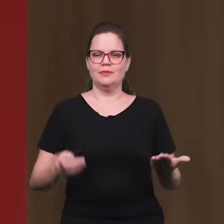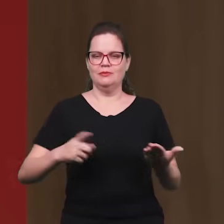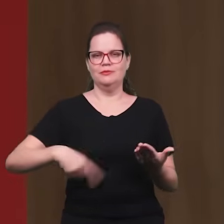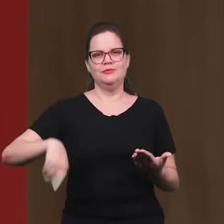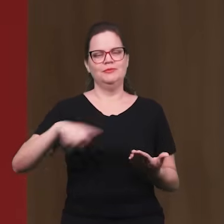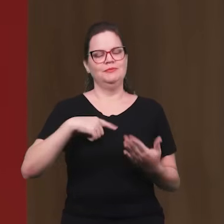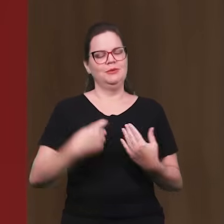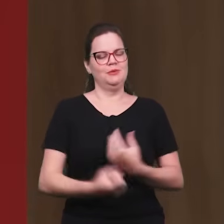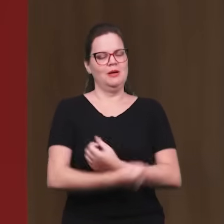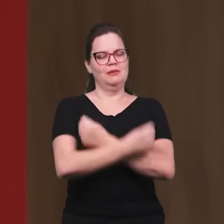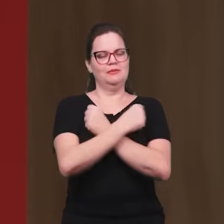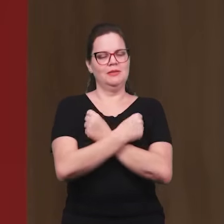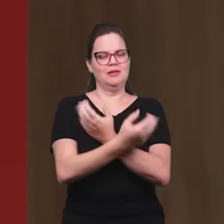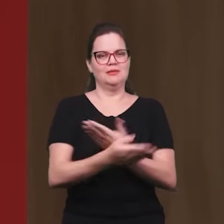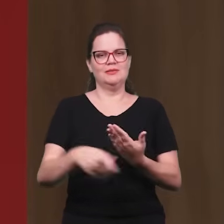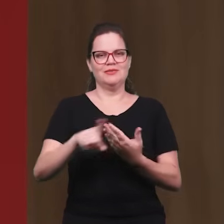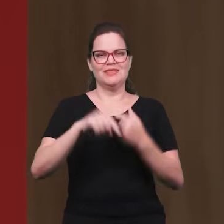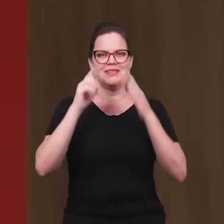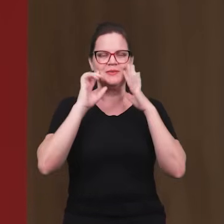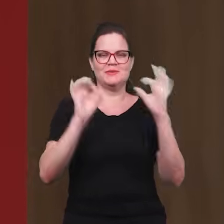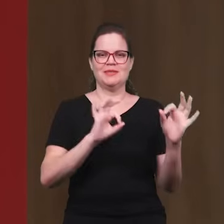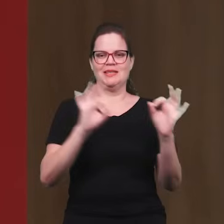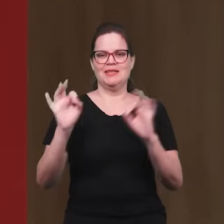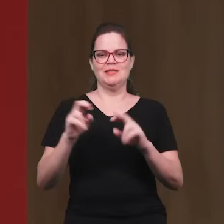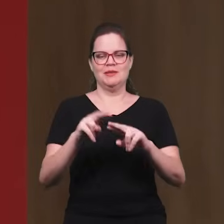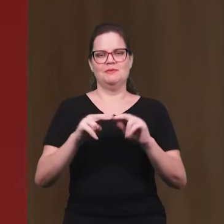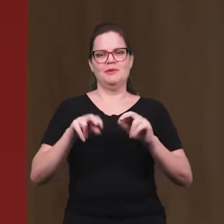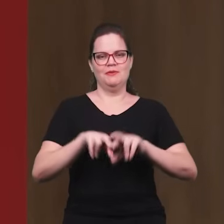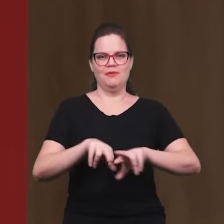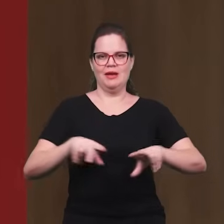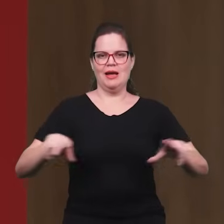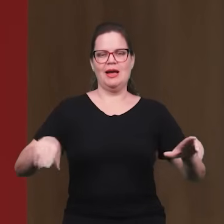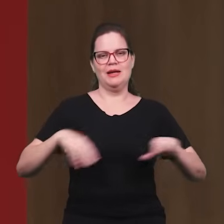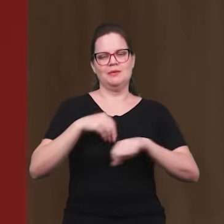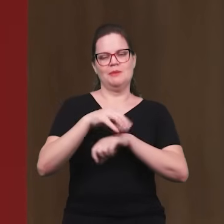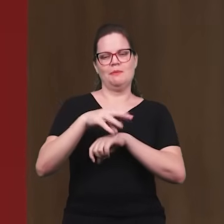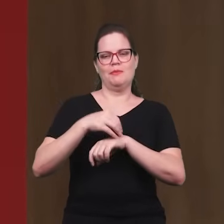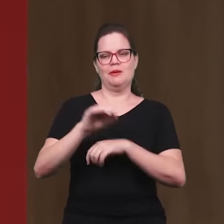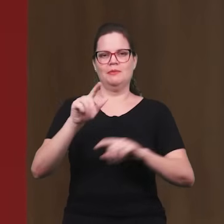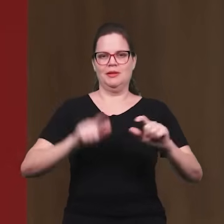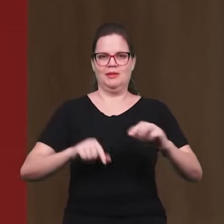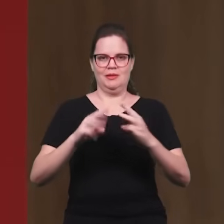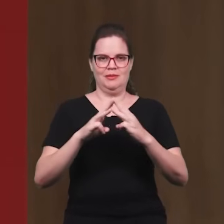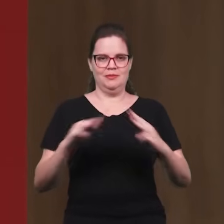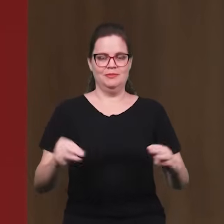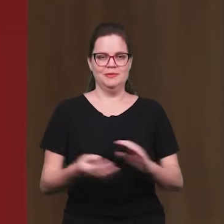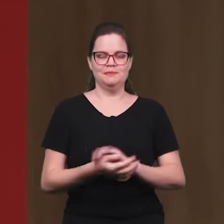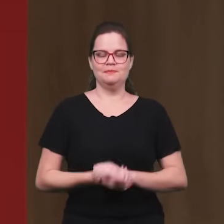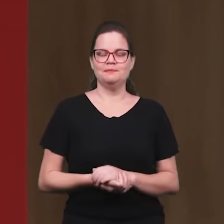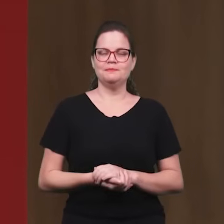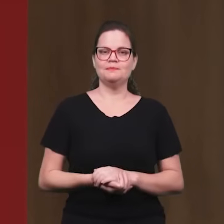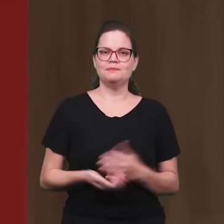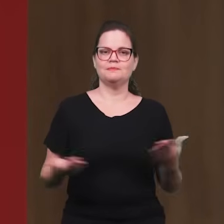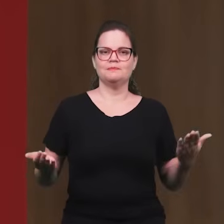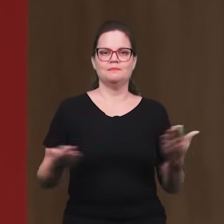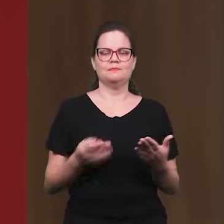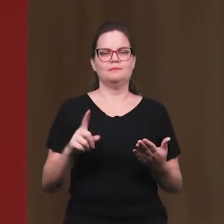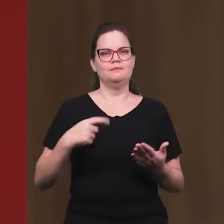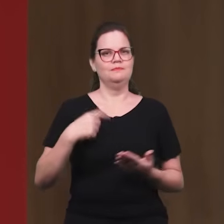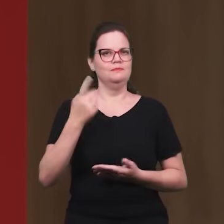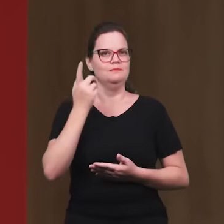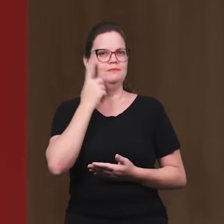com um fraterno abraço aqueles que nos assistem pelas multiplataformas da TV Manaim. Hoje